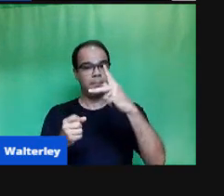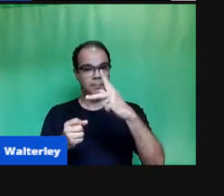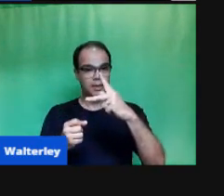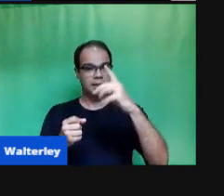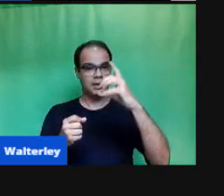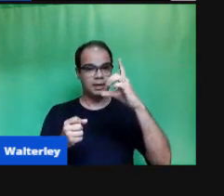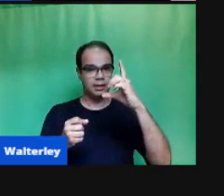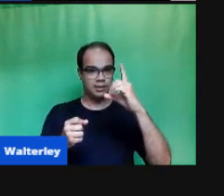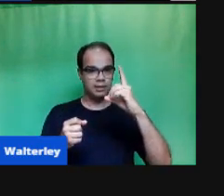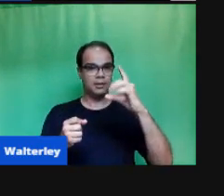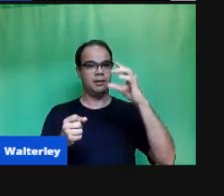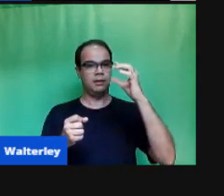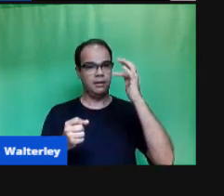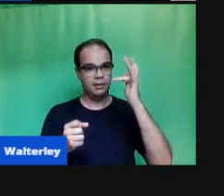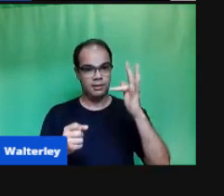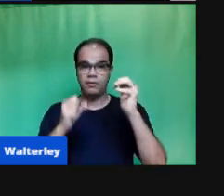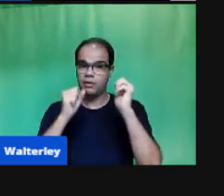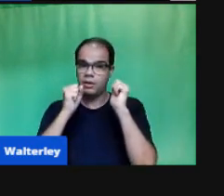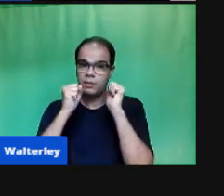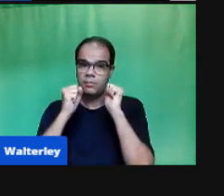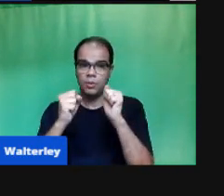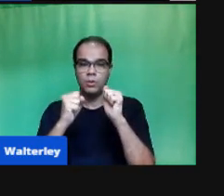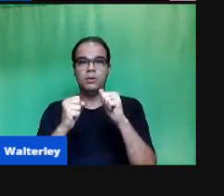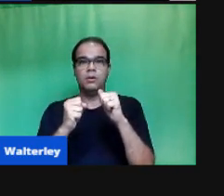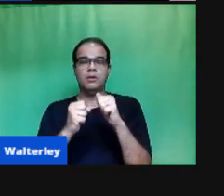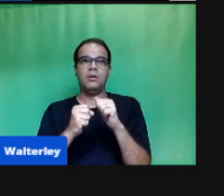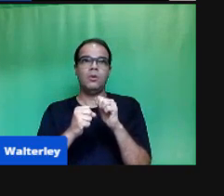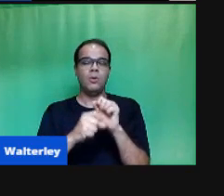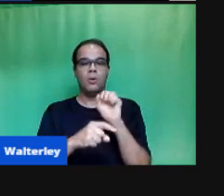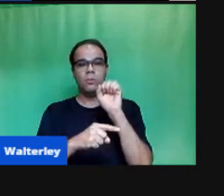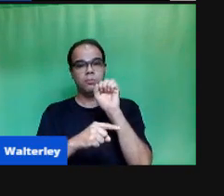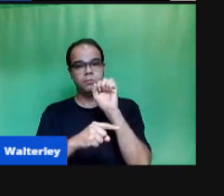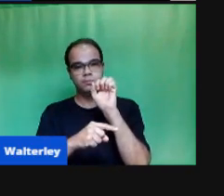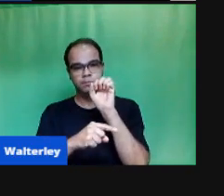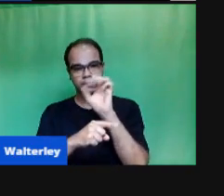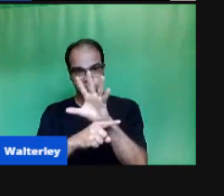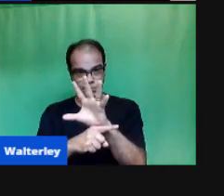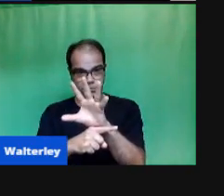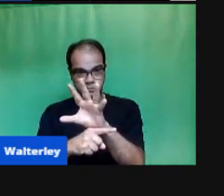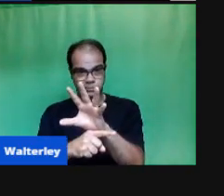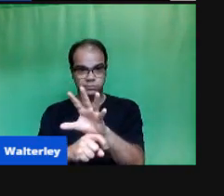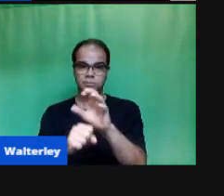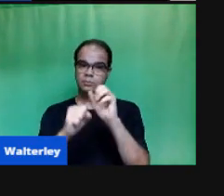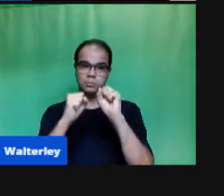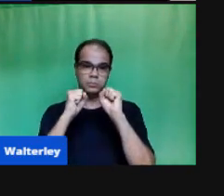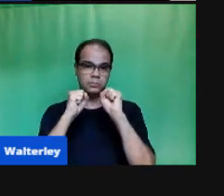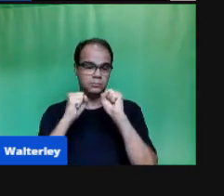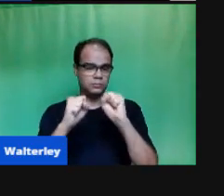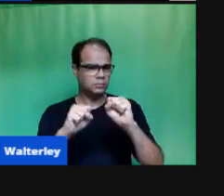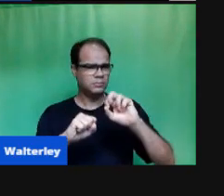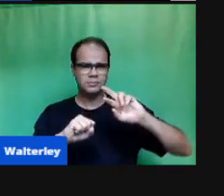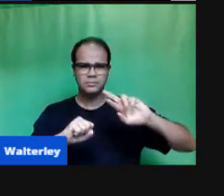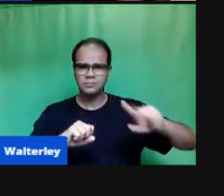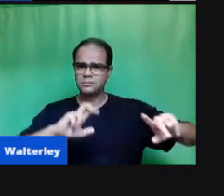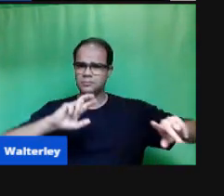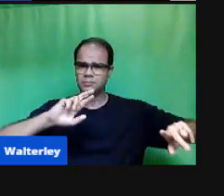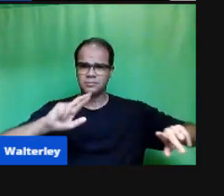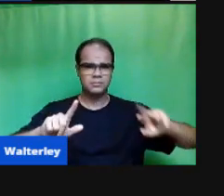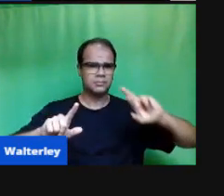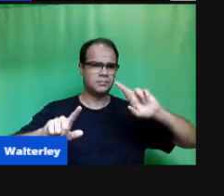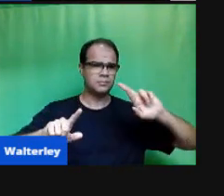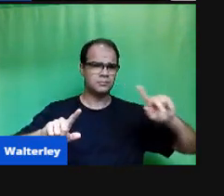PDF, podemos fazer a apresentação das propostas de alfabetização, né? Que elas são desenvolvidas nesse